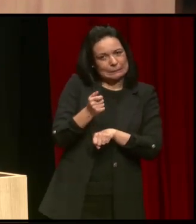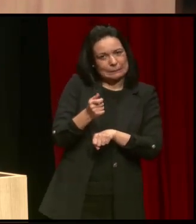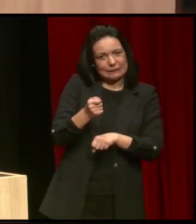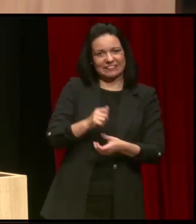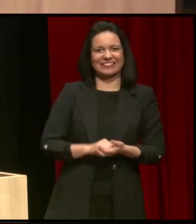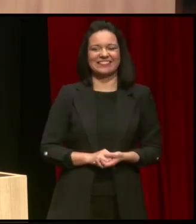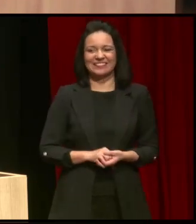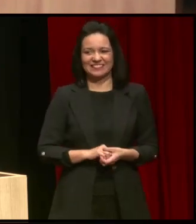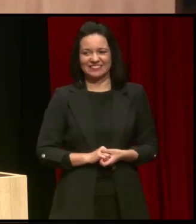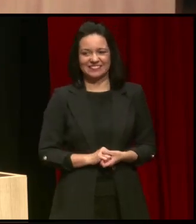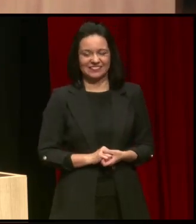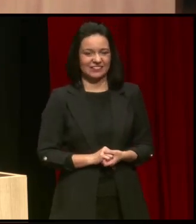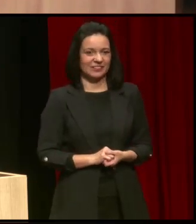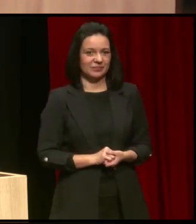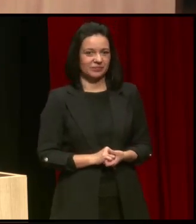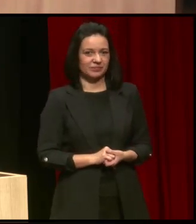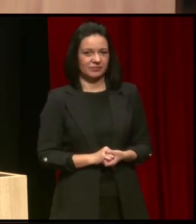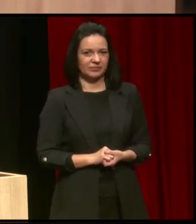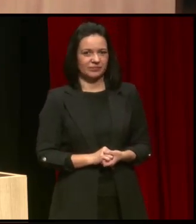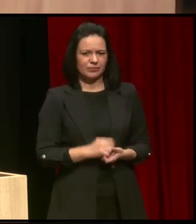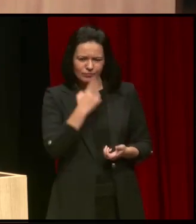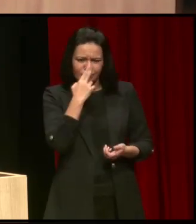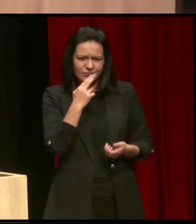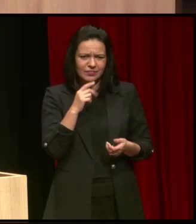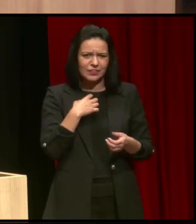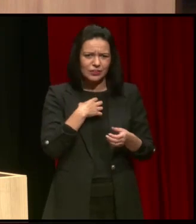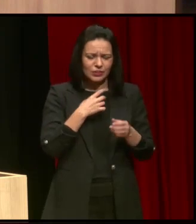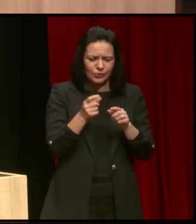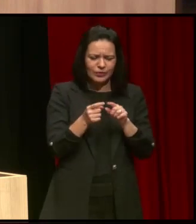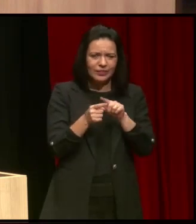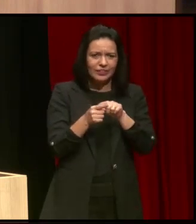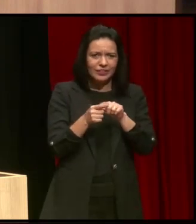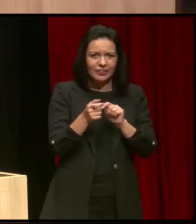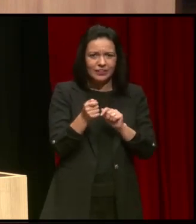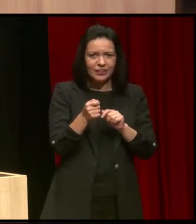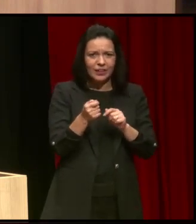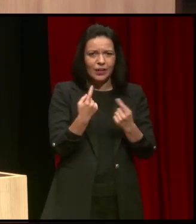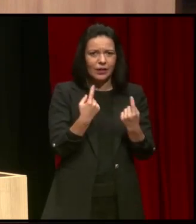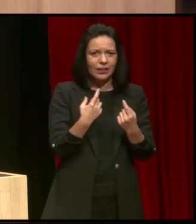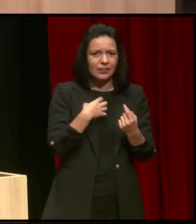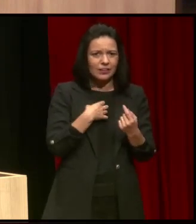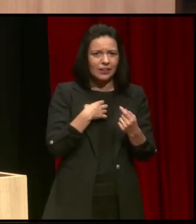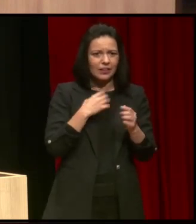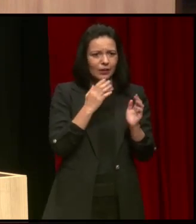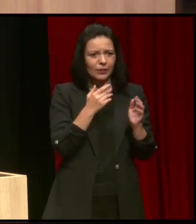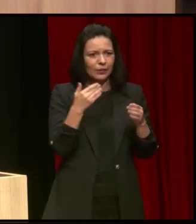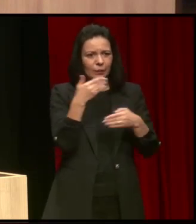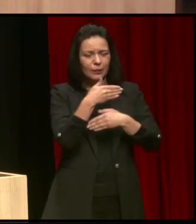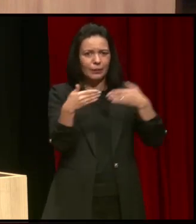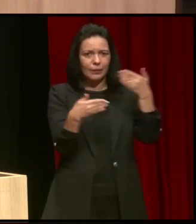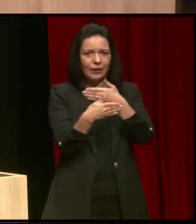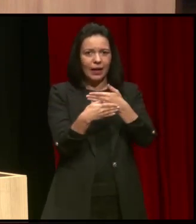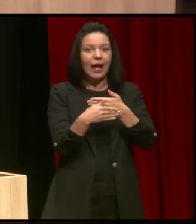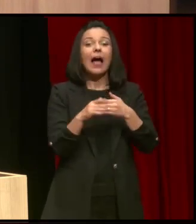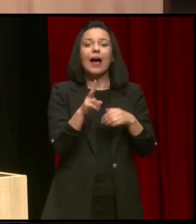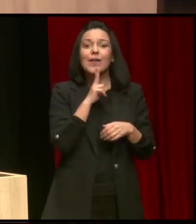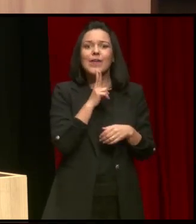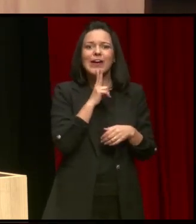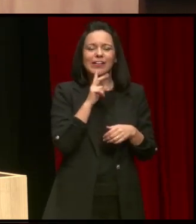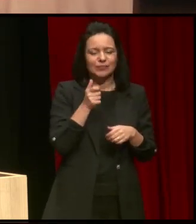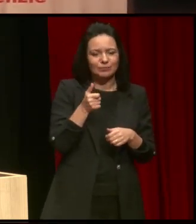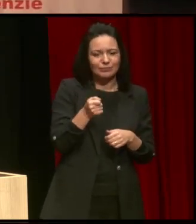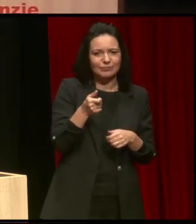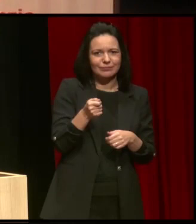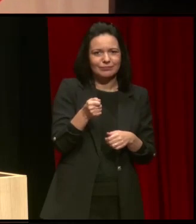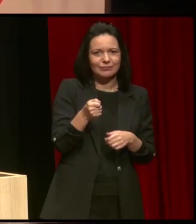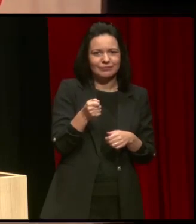Esse é o do meio que aperta, gente? É o do meio que vai para frente? O verde?